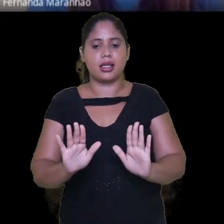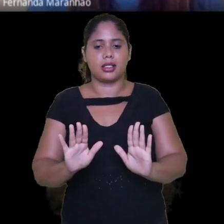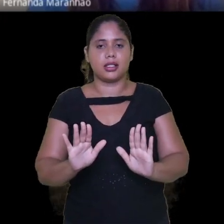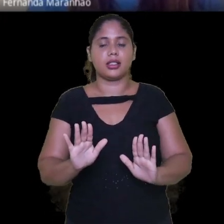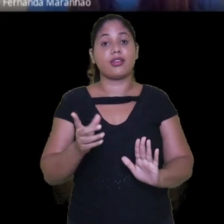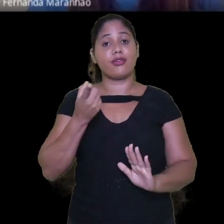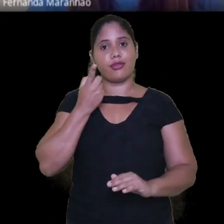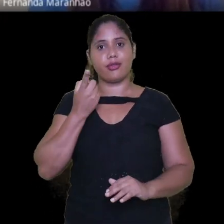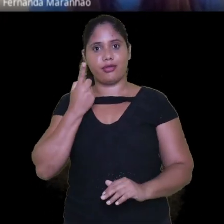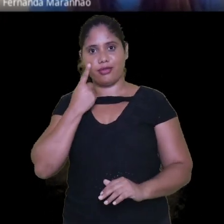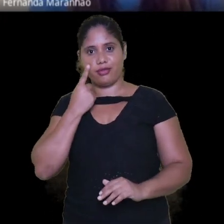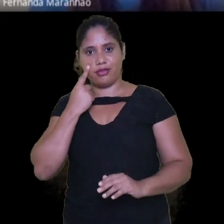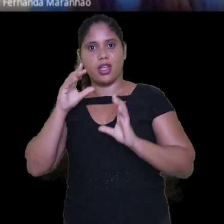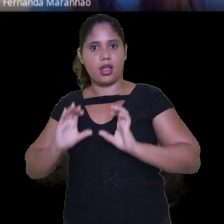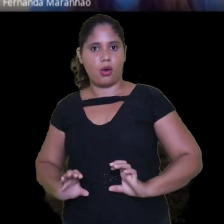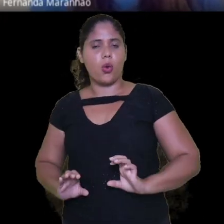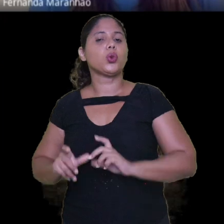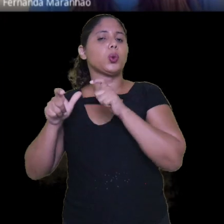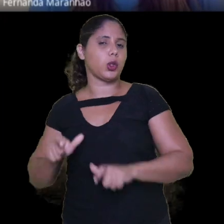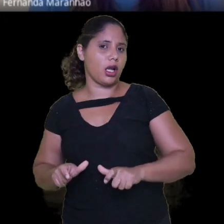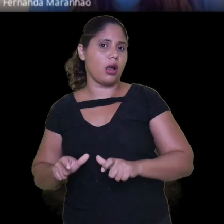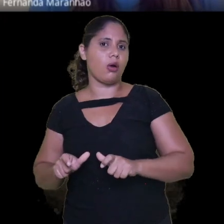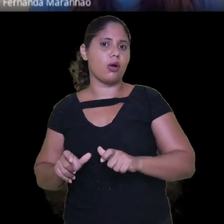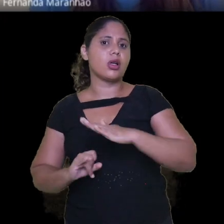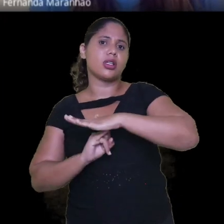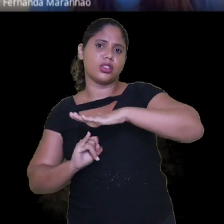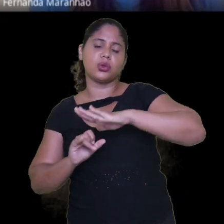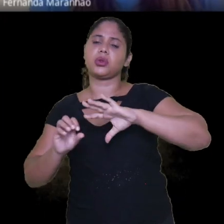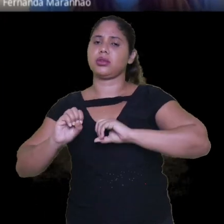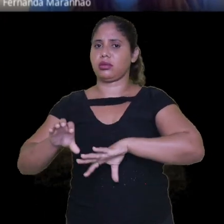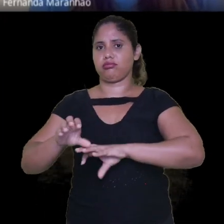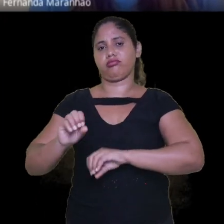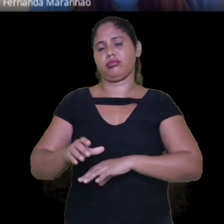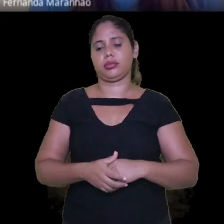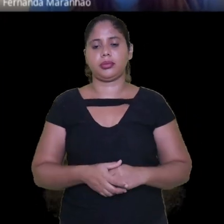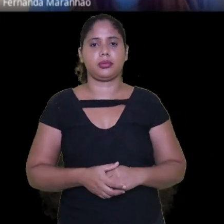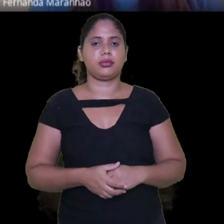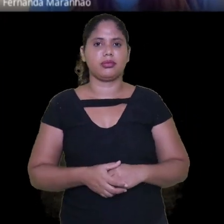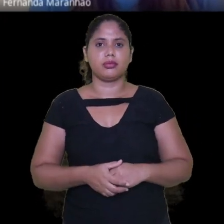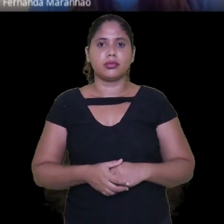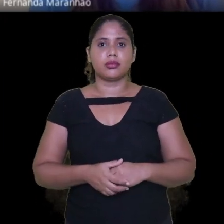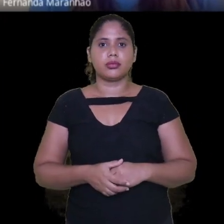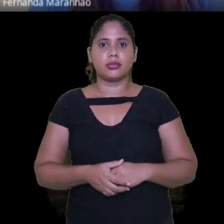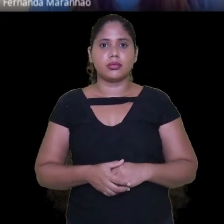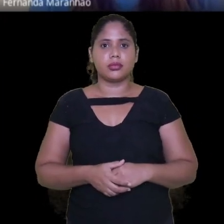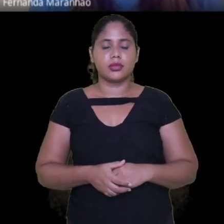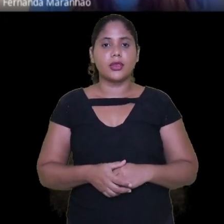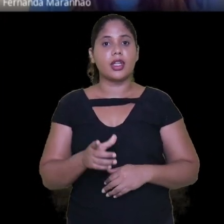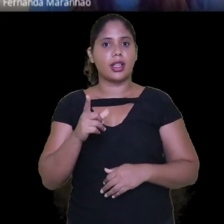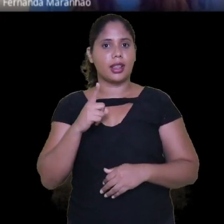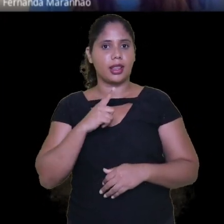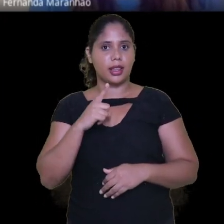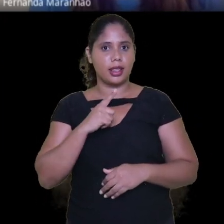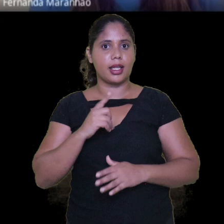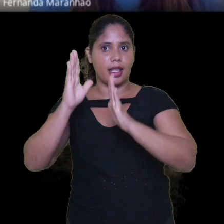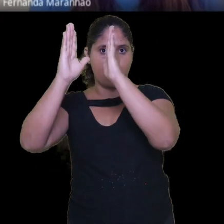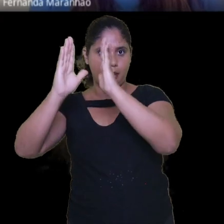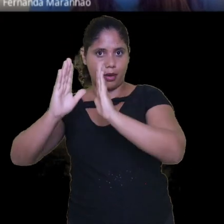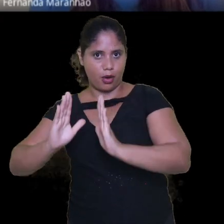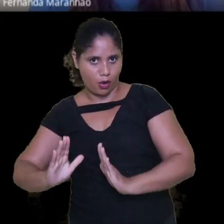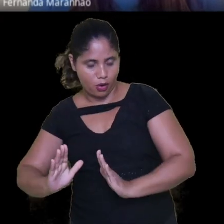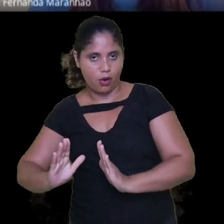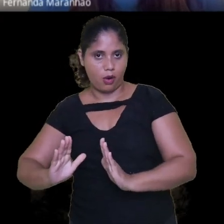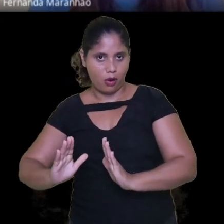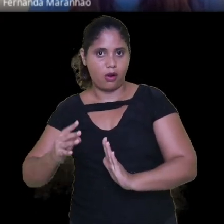à da pré-eclâmpsia, em torno de 34 semanas. Por último, a coluna da direita fala da síndrome HELP, ou HELP síndrome,